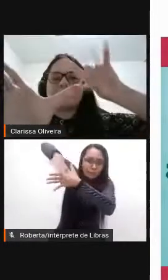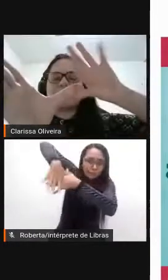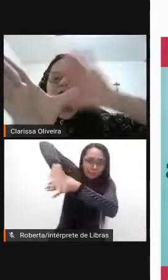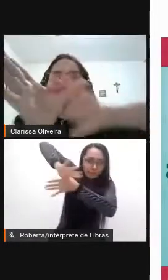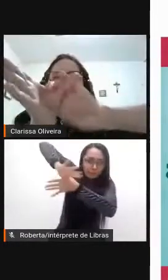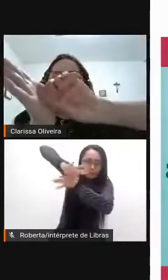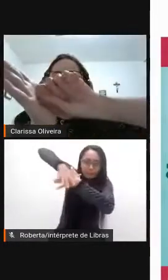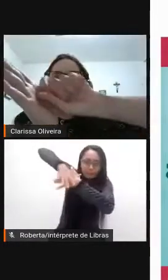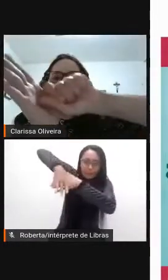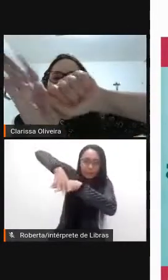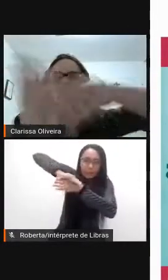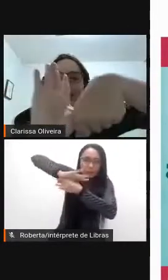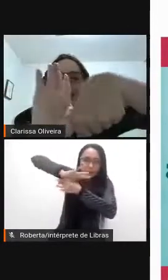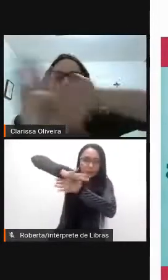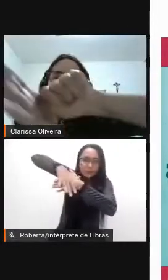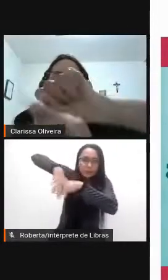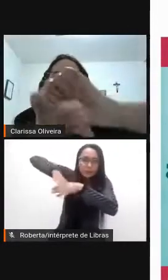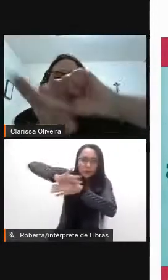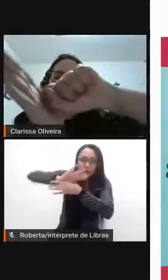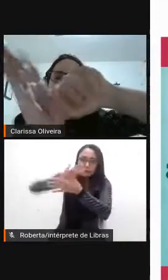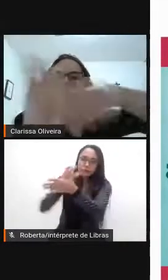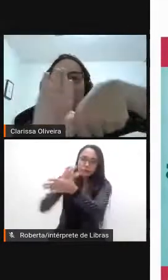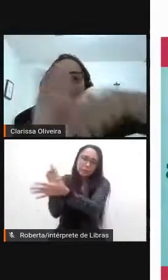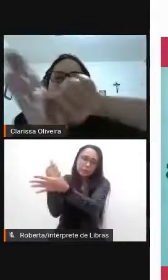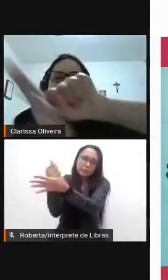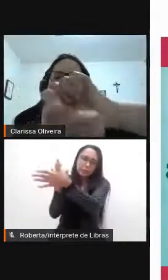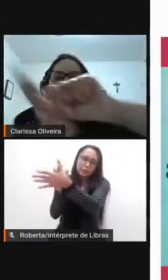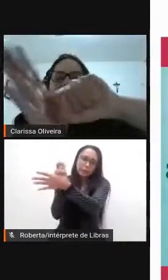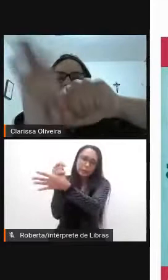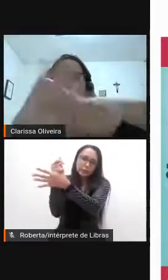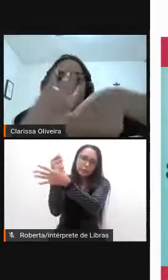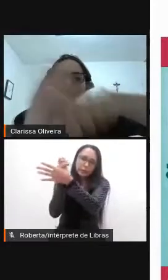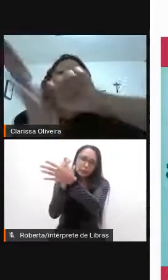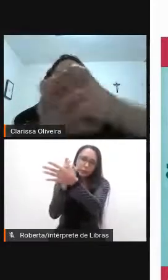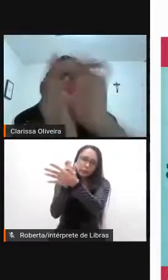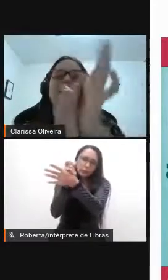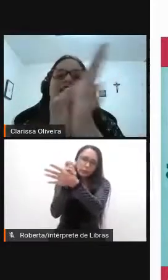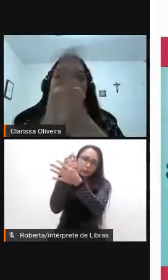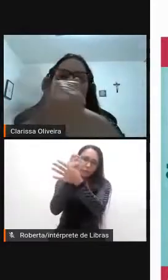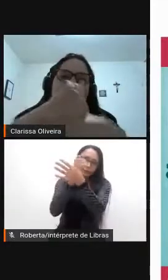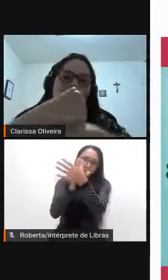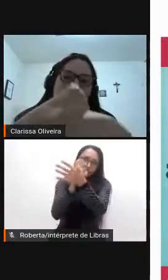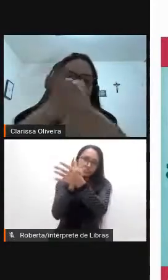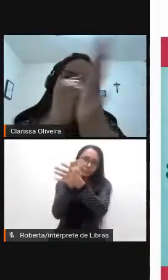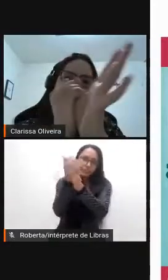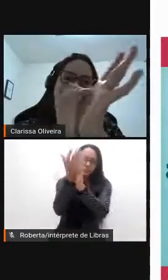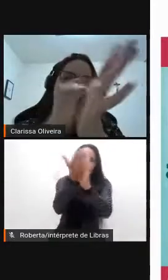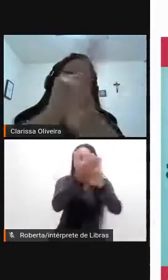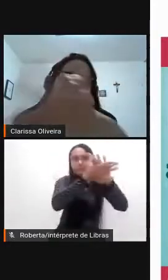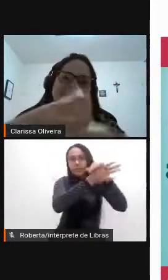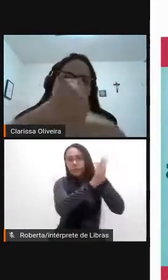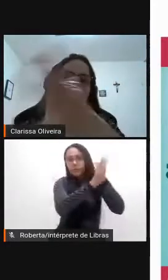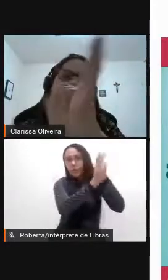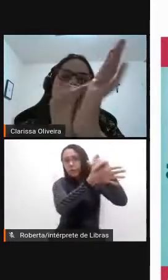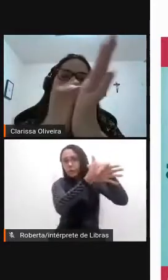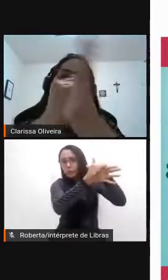Fechou a mão no polegar, esfregou de um lado, esfregou do outro.